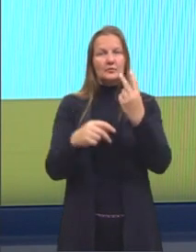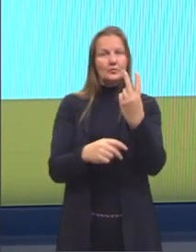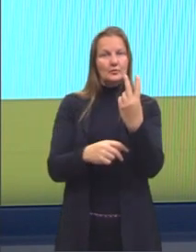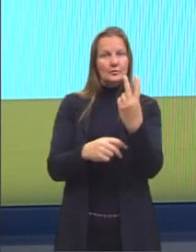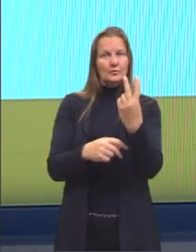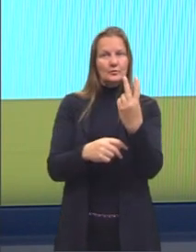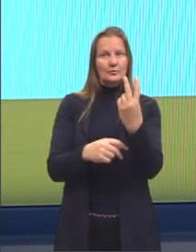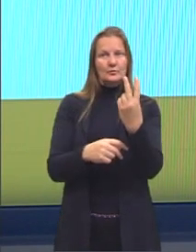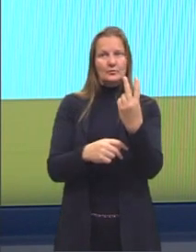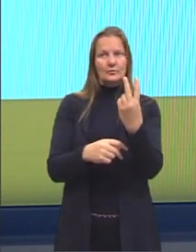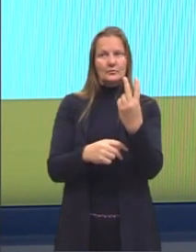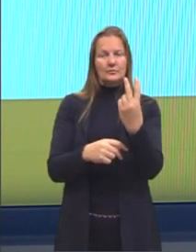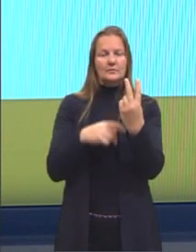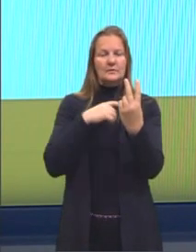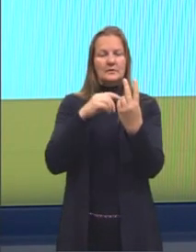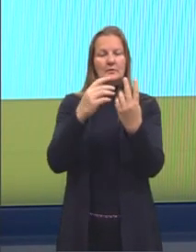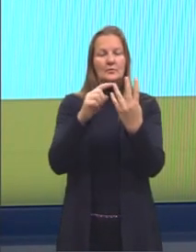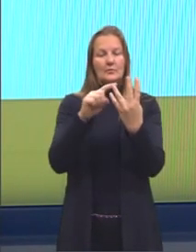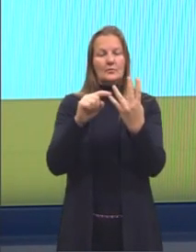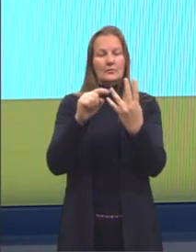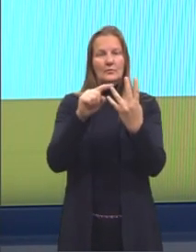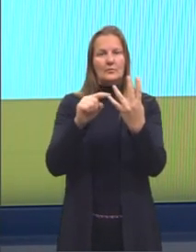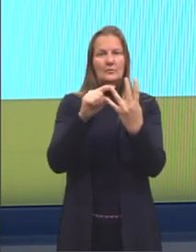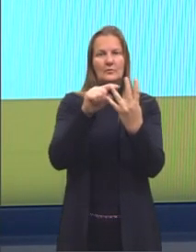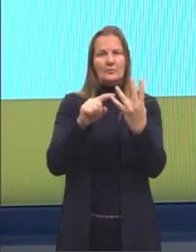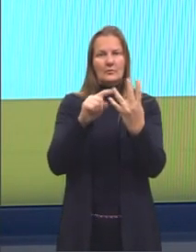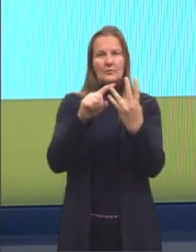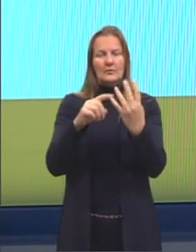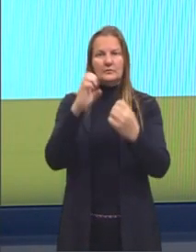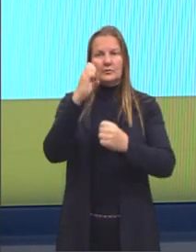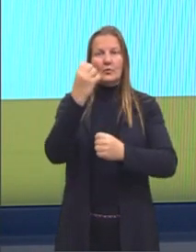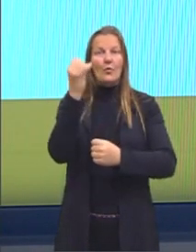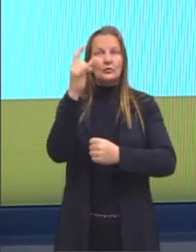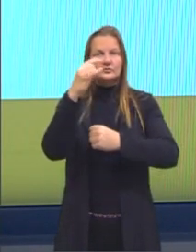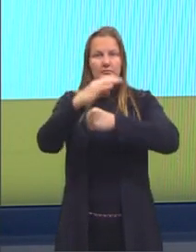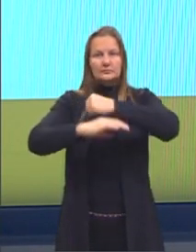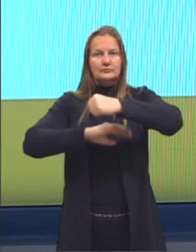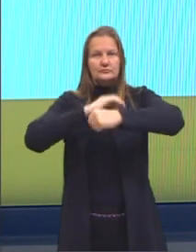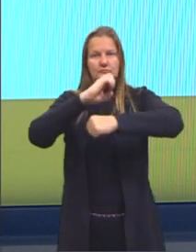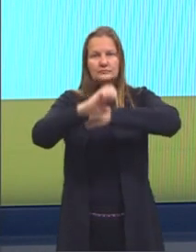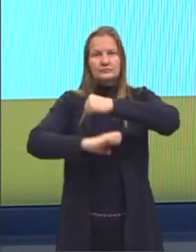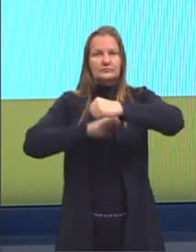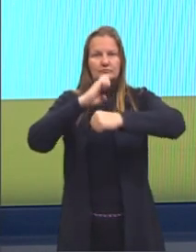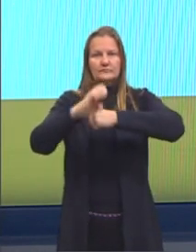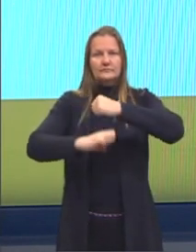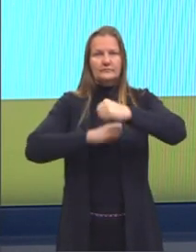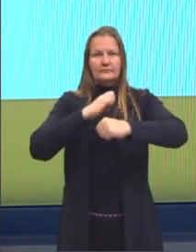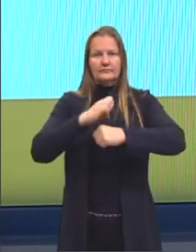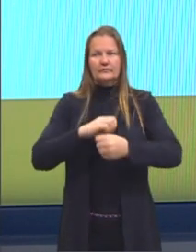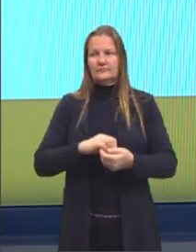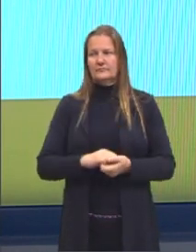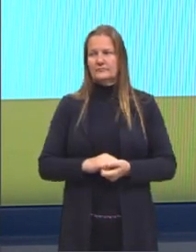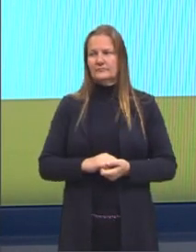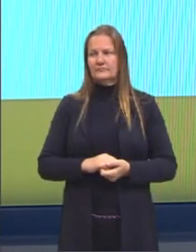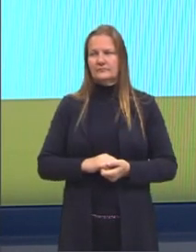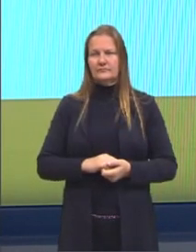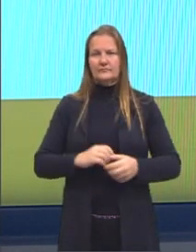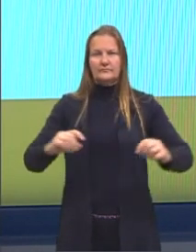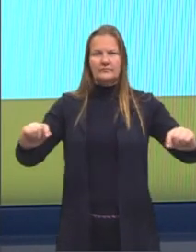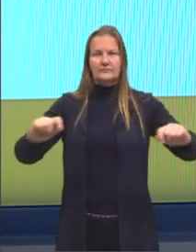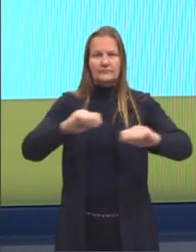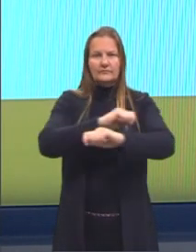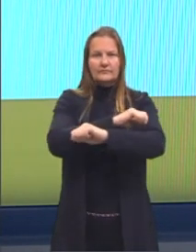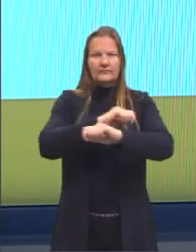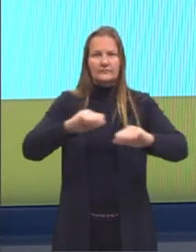dois elétrons Ai que eu tenho quatro elétrons na camada de valência lembra então se não seguirmos essa configuração o